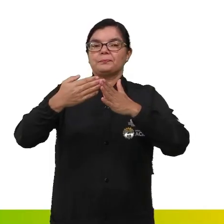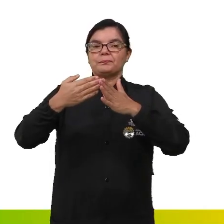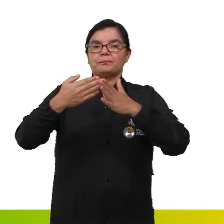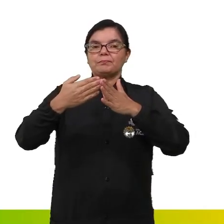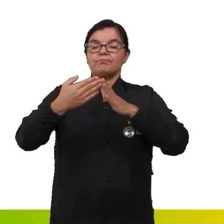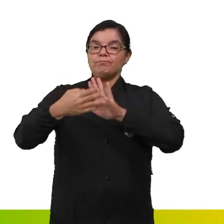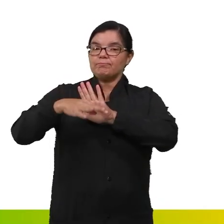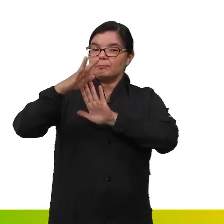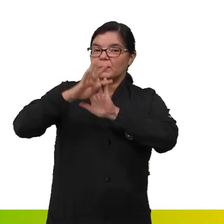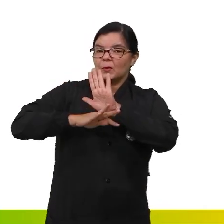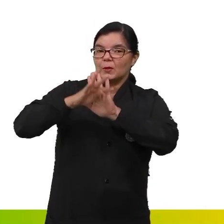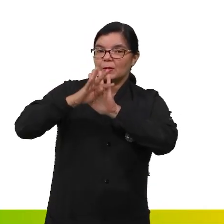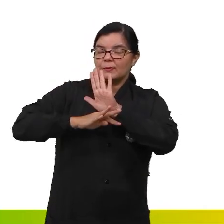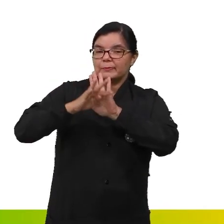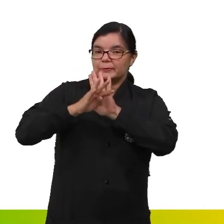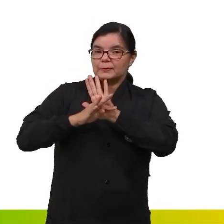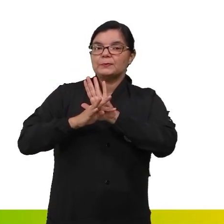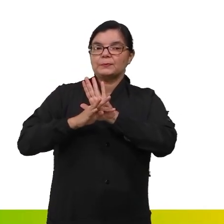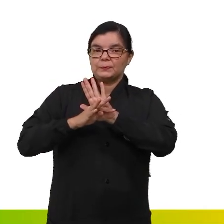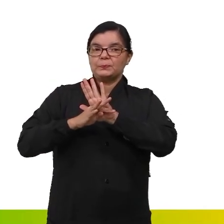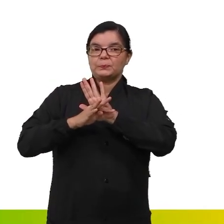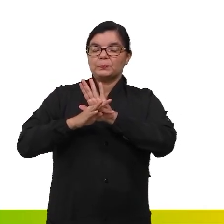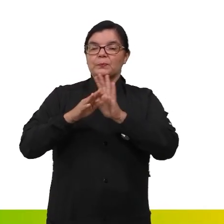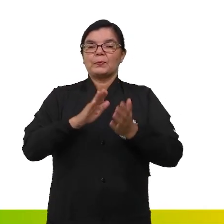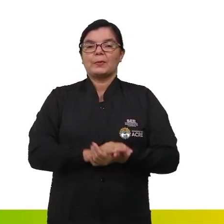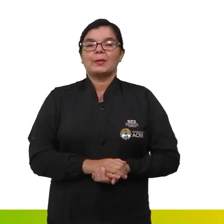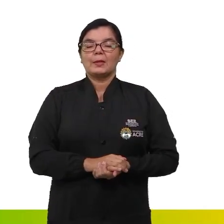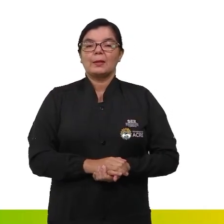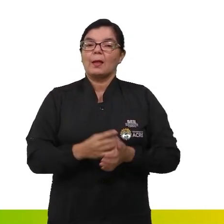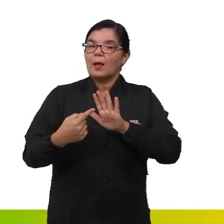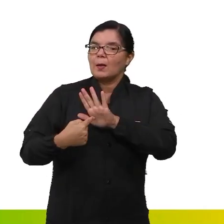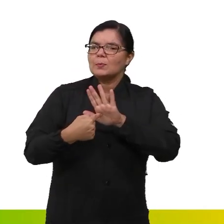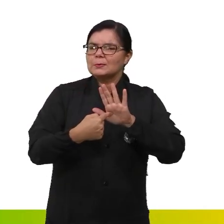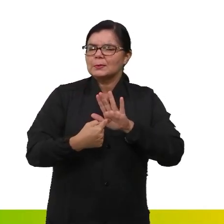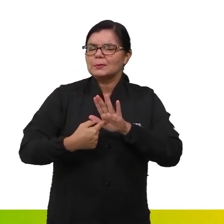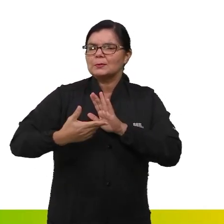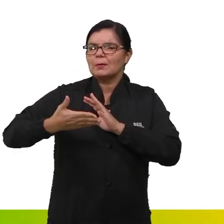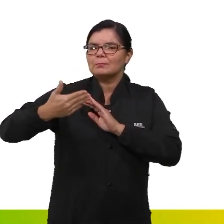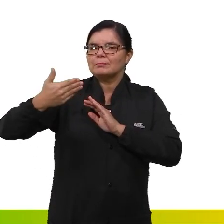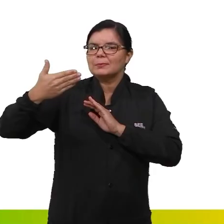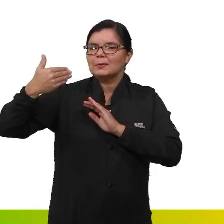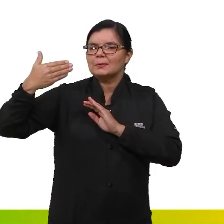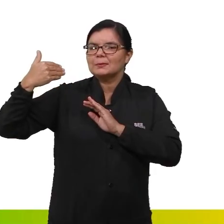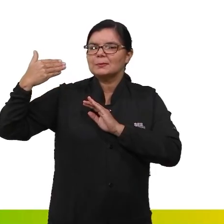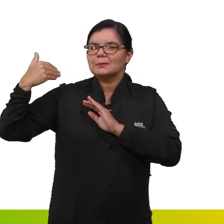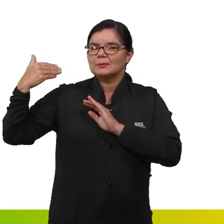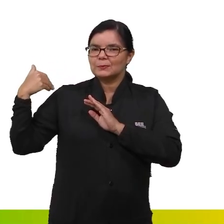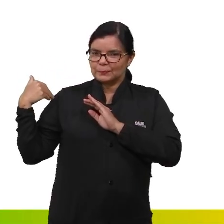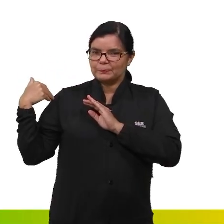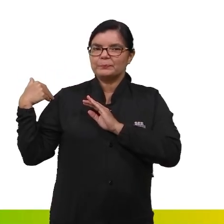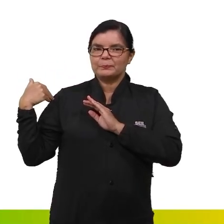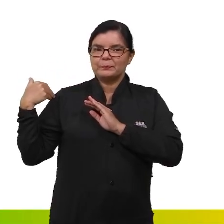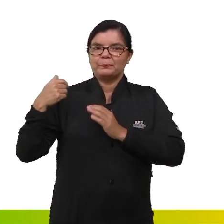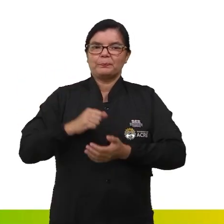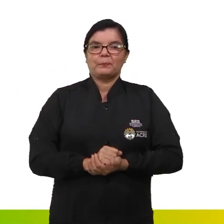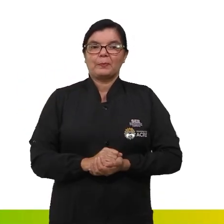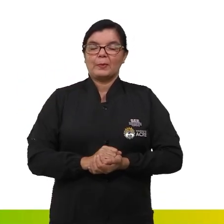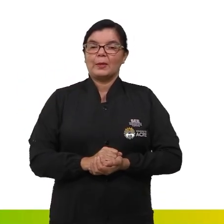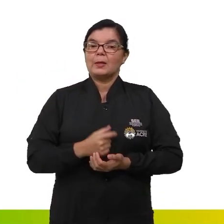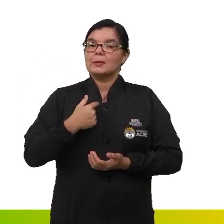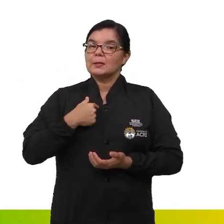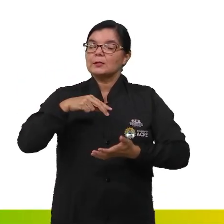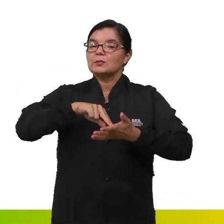colabora, com a evolução textual, apontando a passagem do tempo.